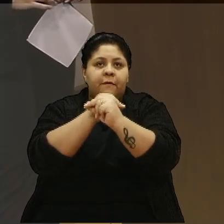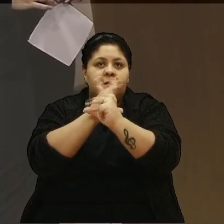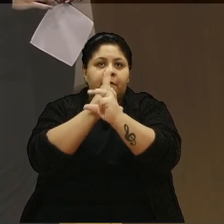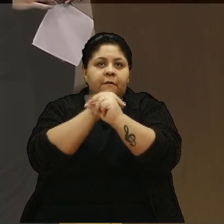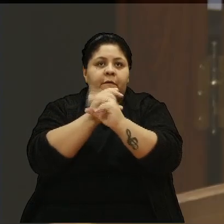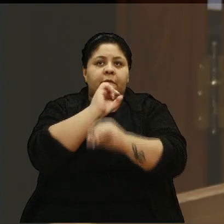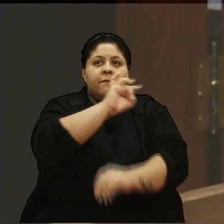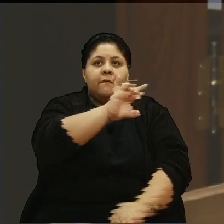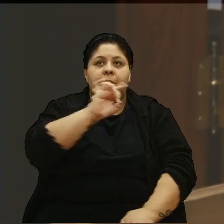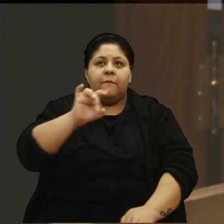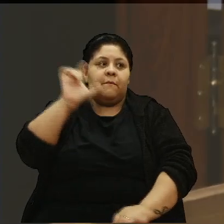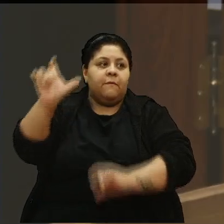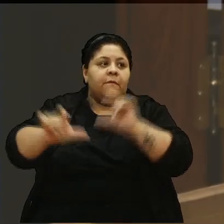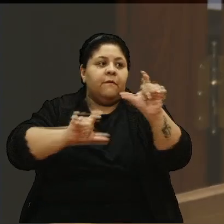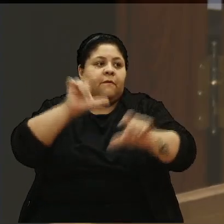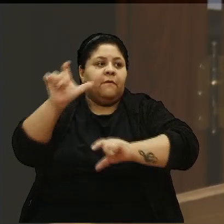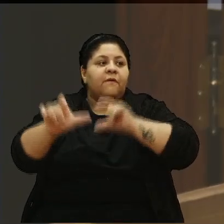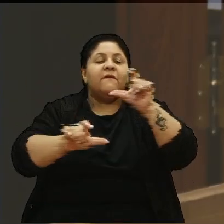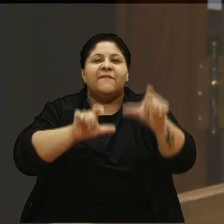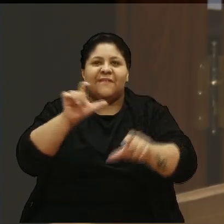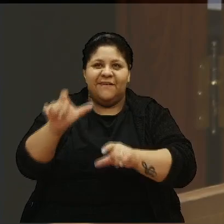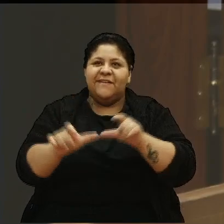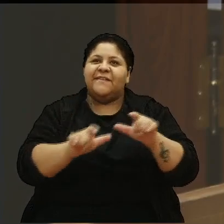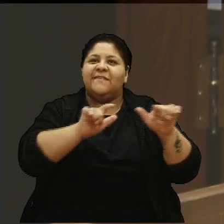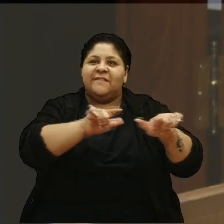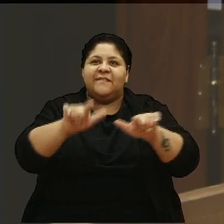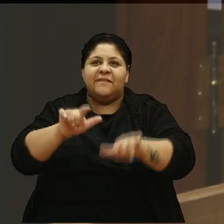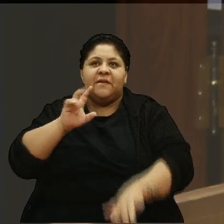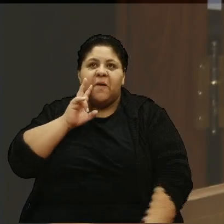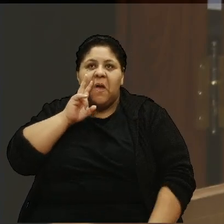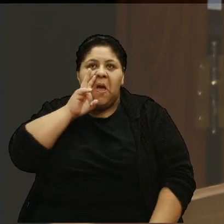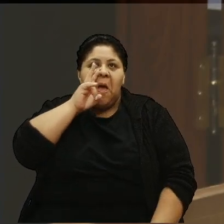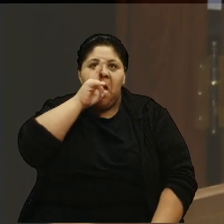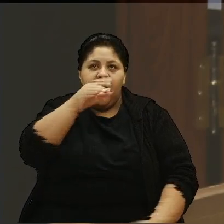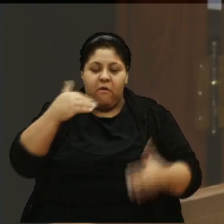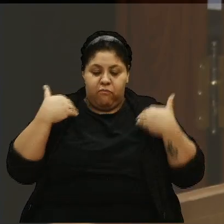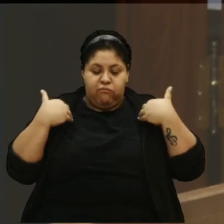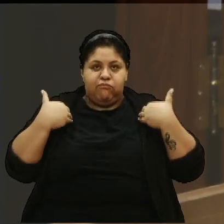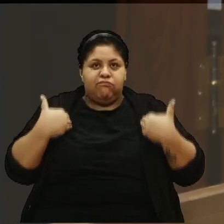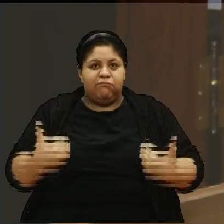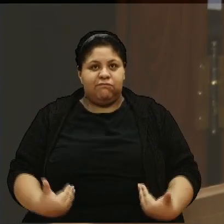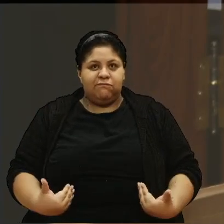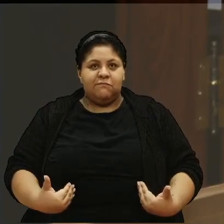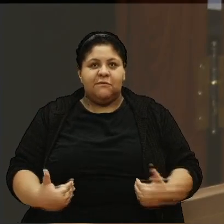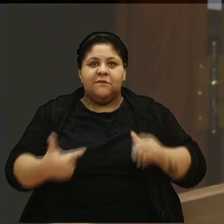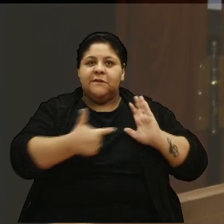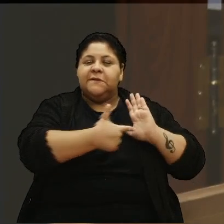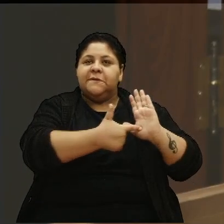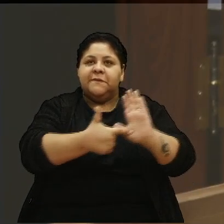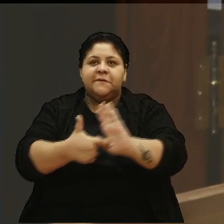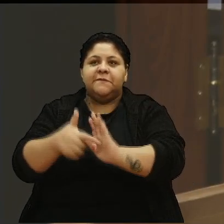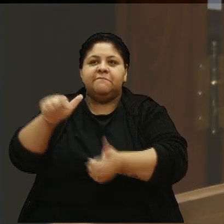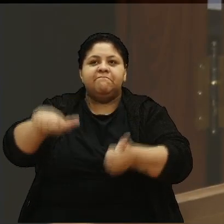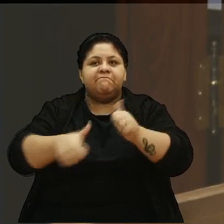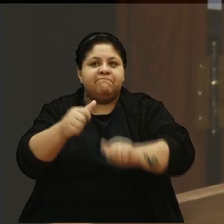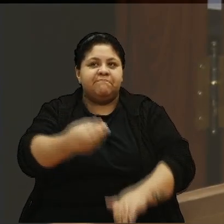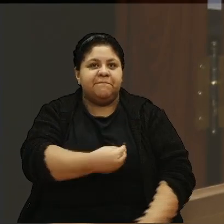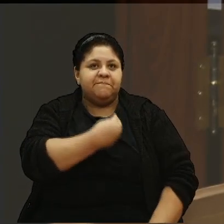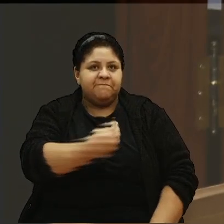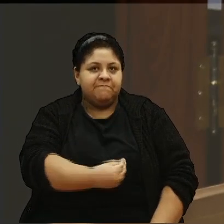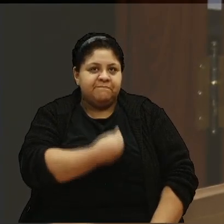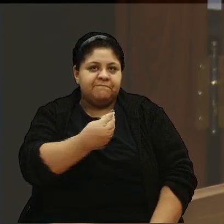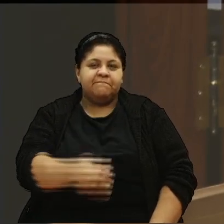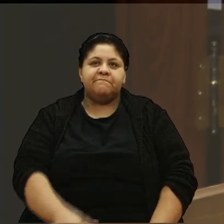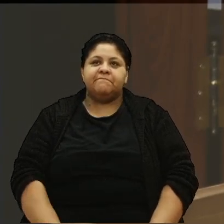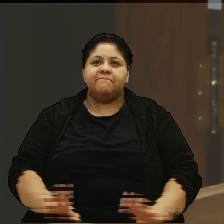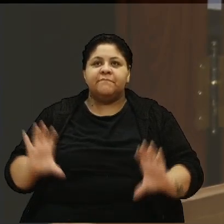cada participante possa alongar e fortalecer o seu corpo, proporcionando uma qualidade de vida. Com